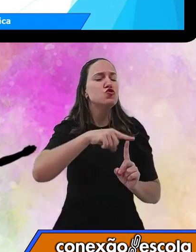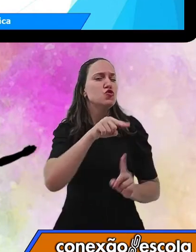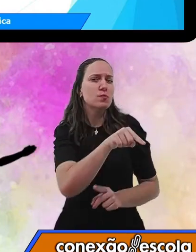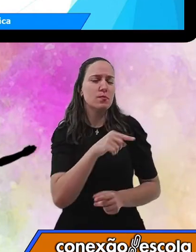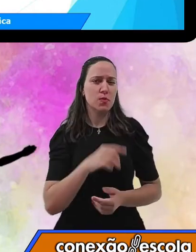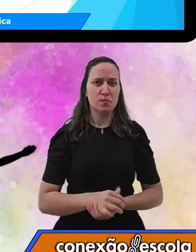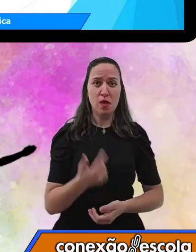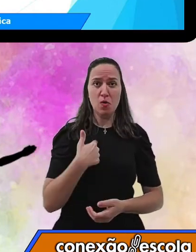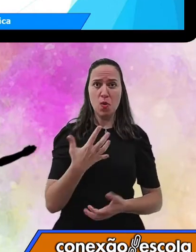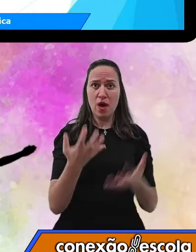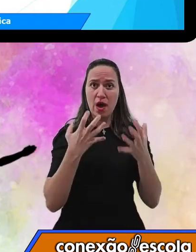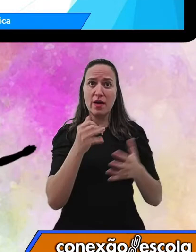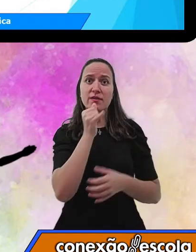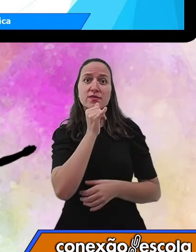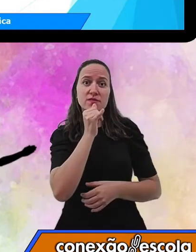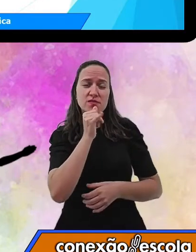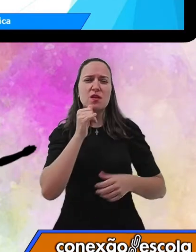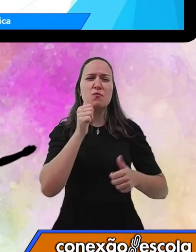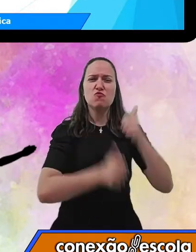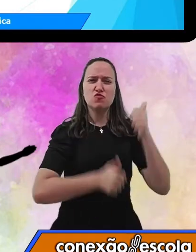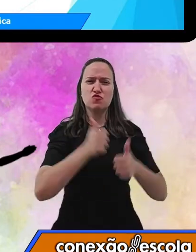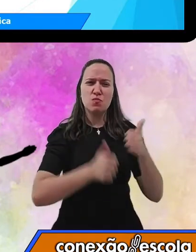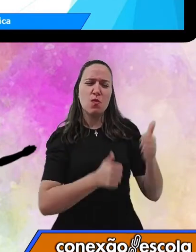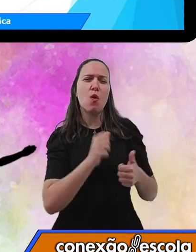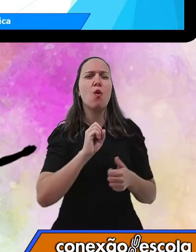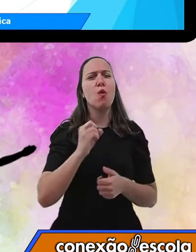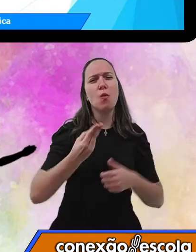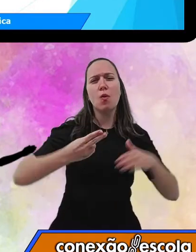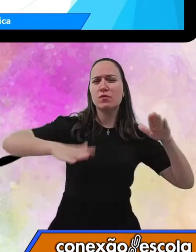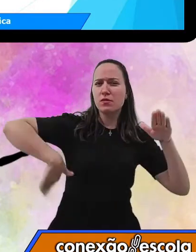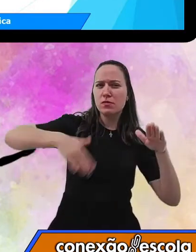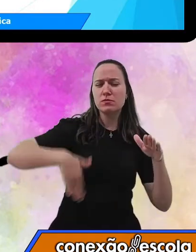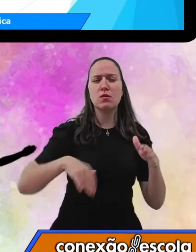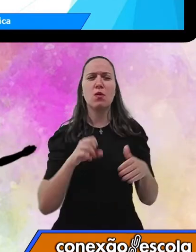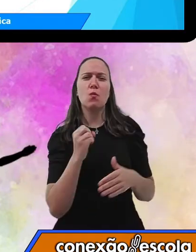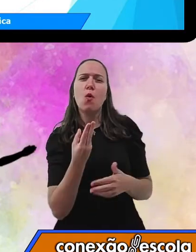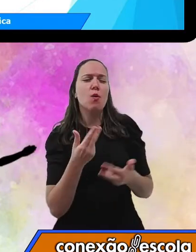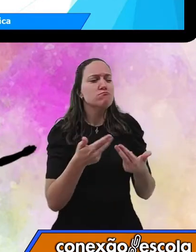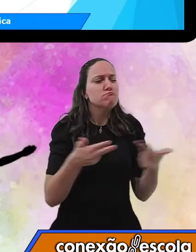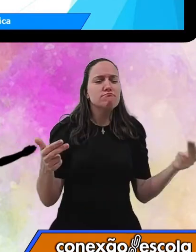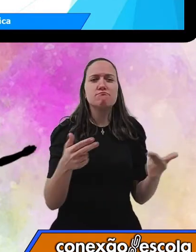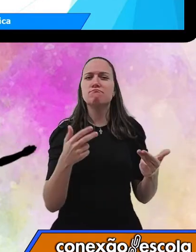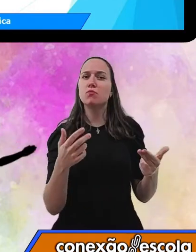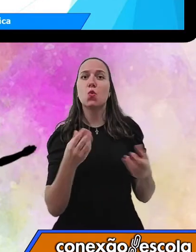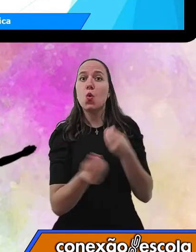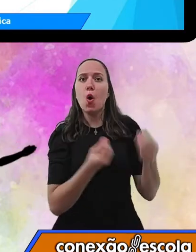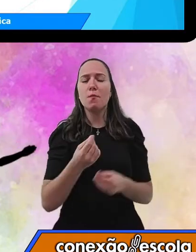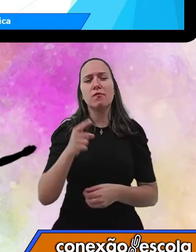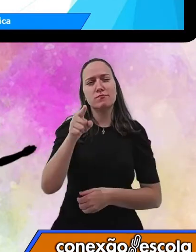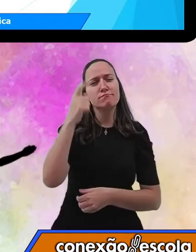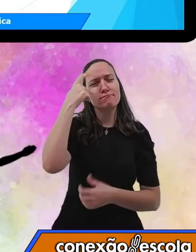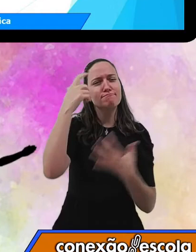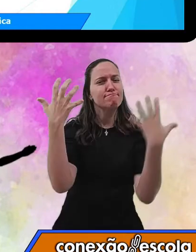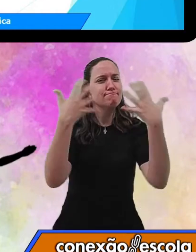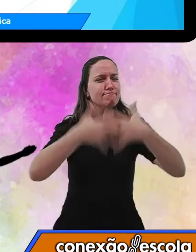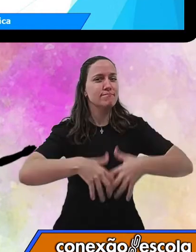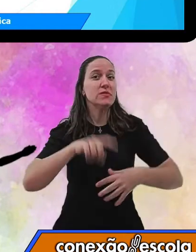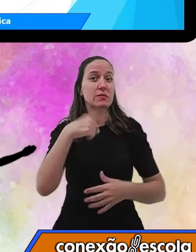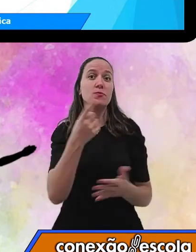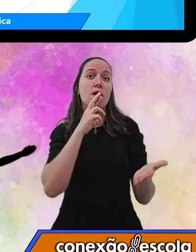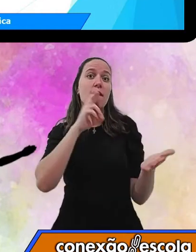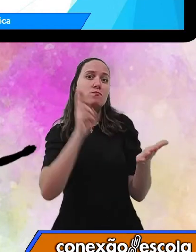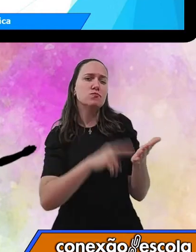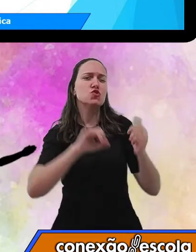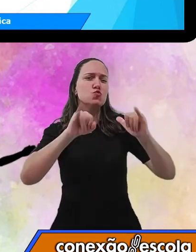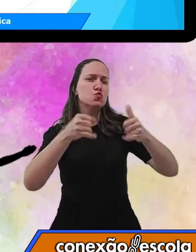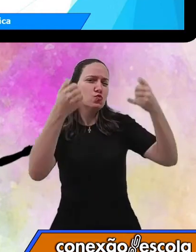atacante? Um armador? Um nadador solitário? Reflete e depois escreve sua resposta, justificando